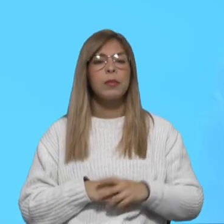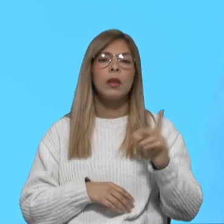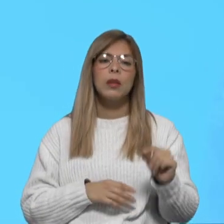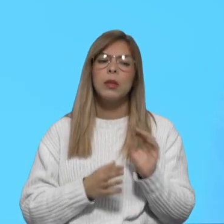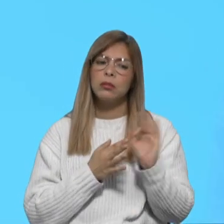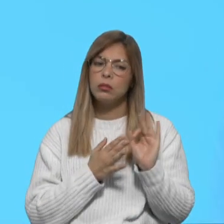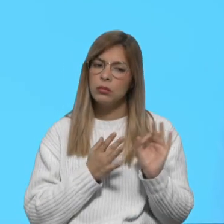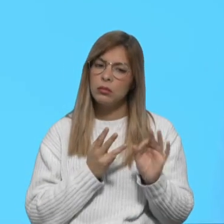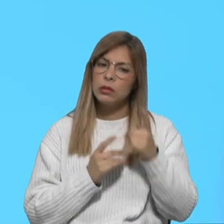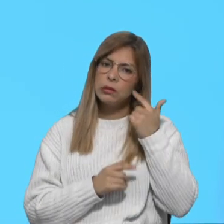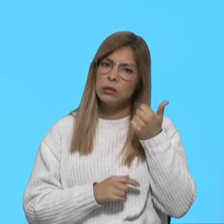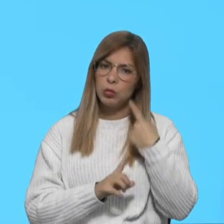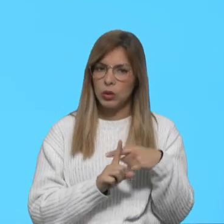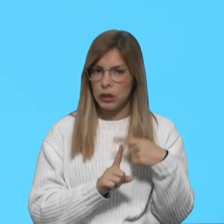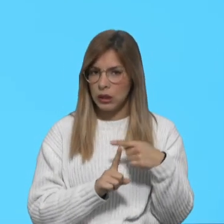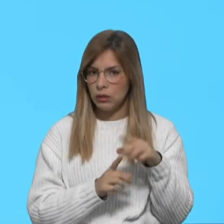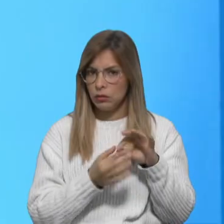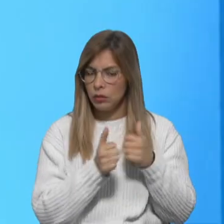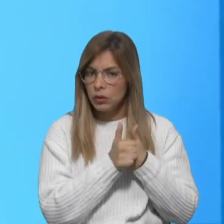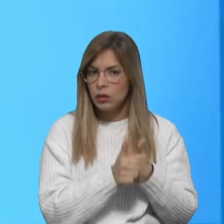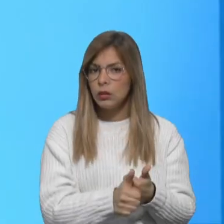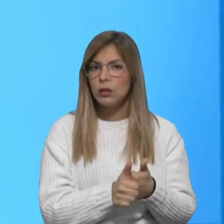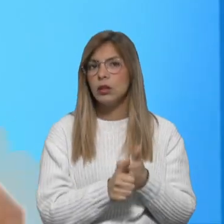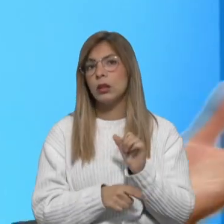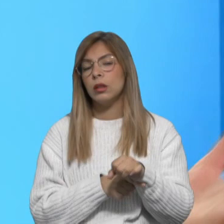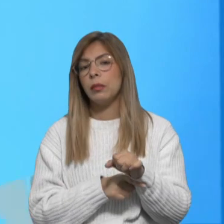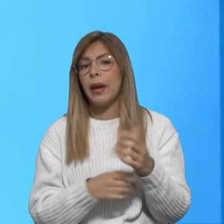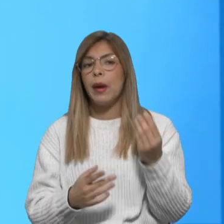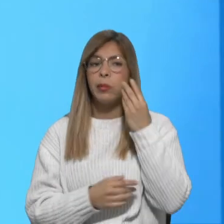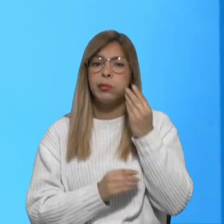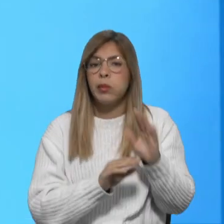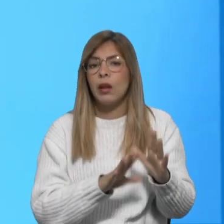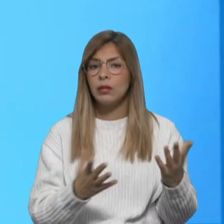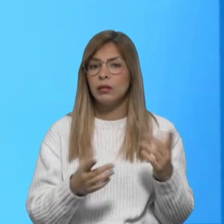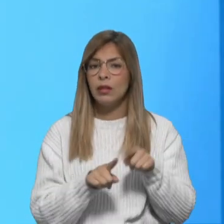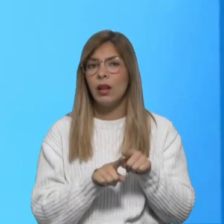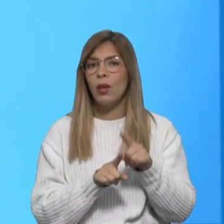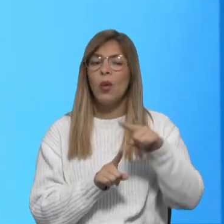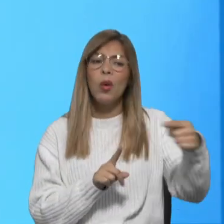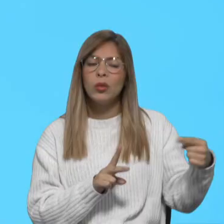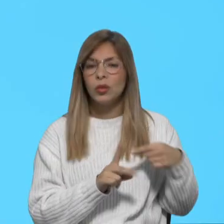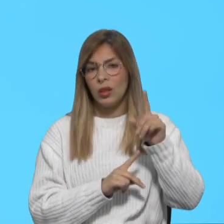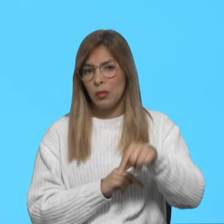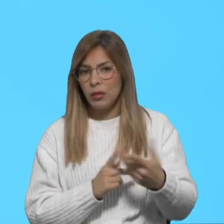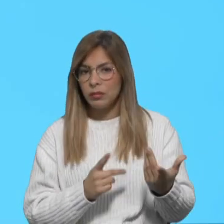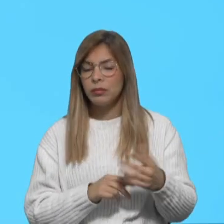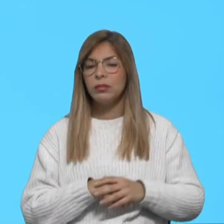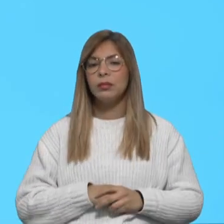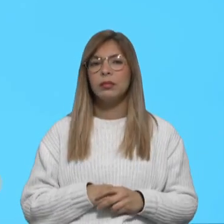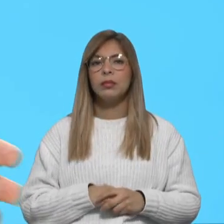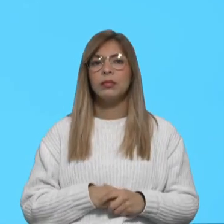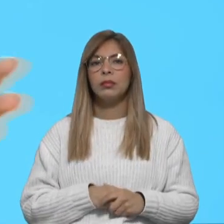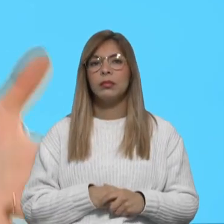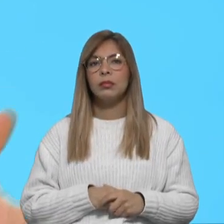o Carlos Luís sobre estas... Sempre com o olhar positivo de ser cristão, como nós os três e os outros que nos estão a ouvir. Em todo caso, e o